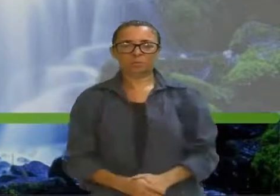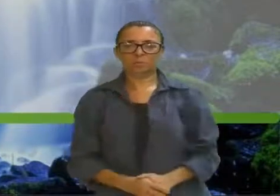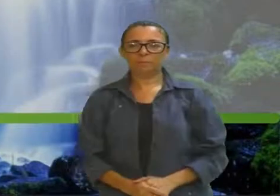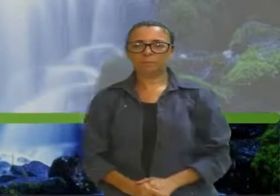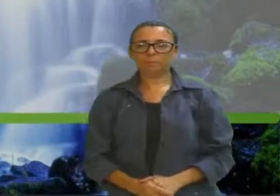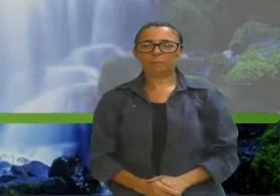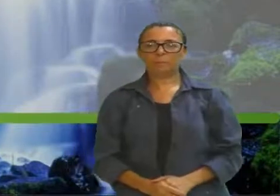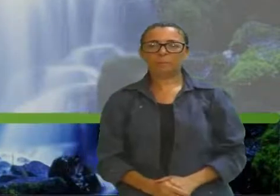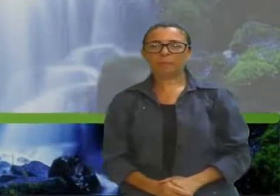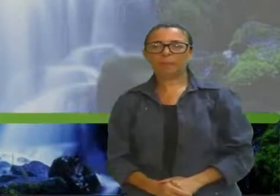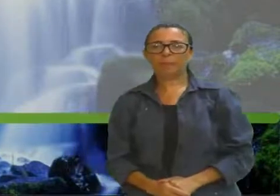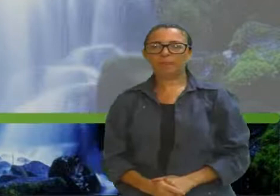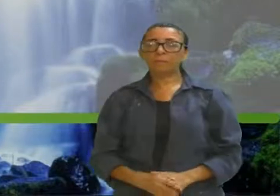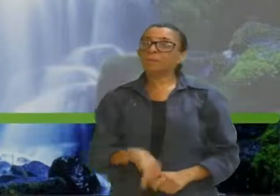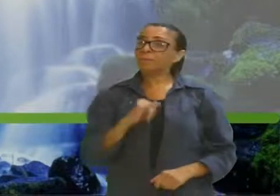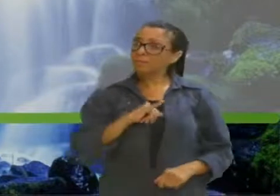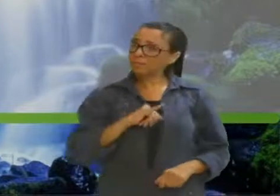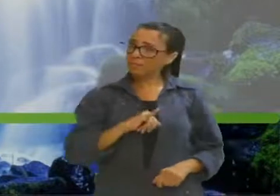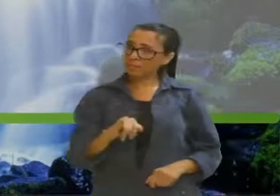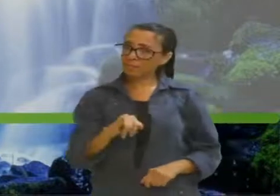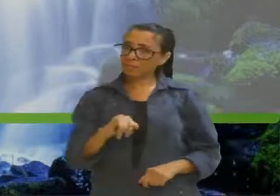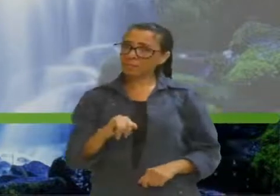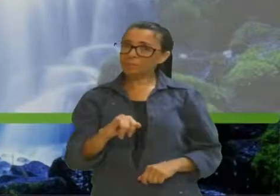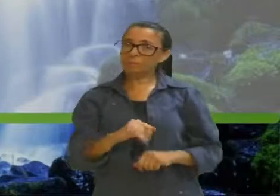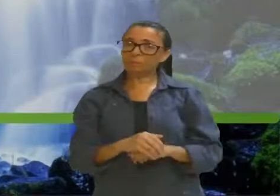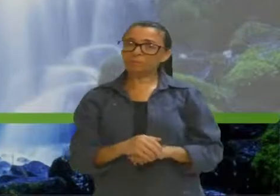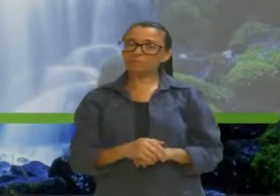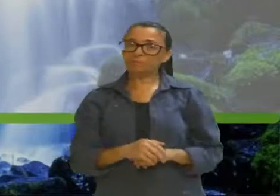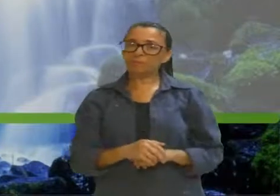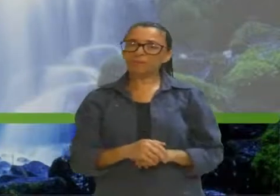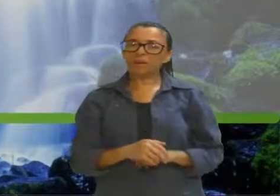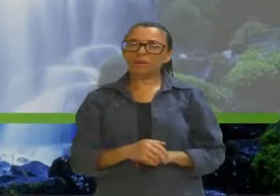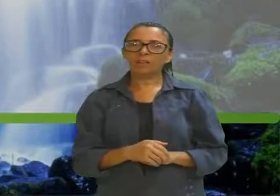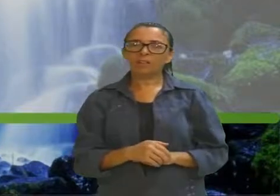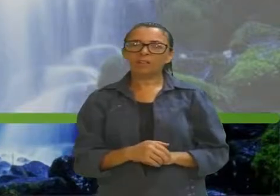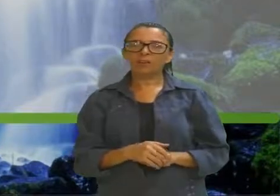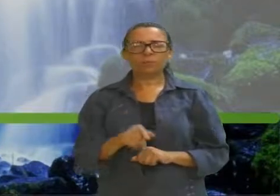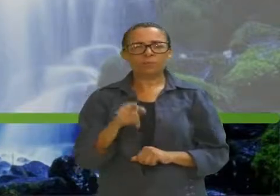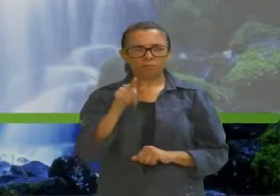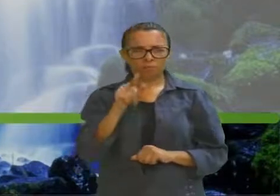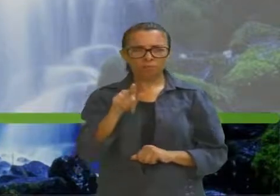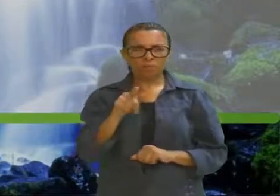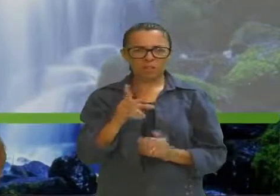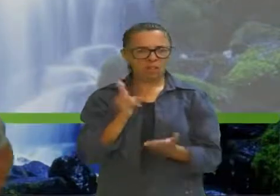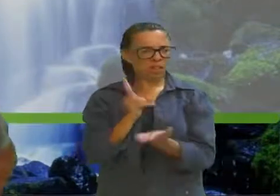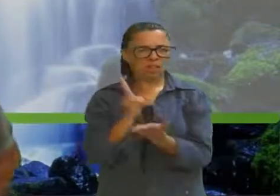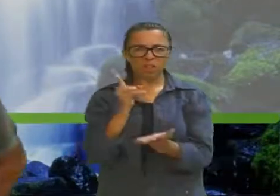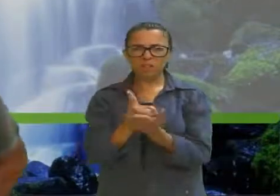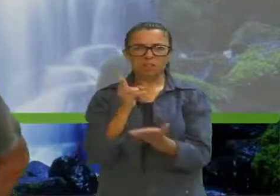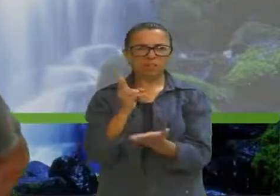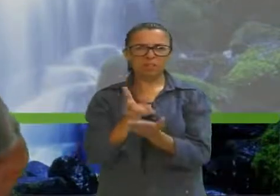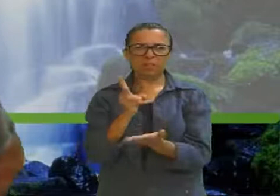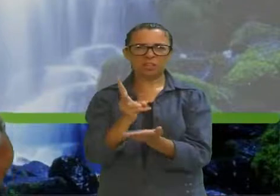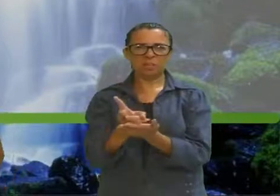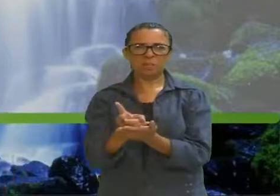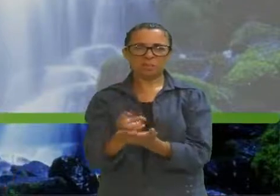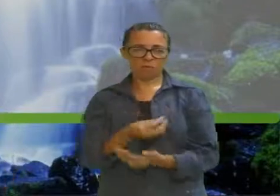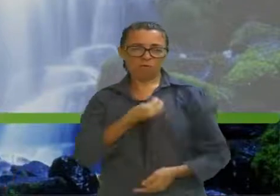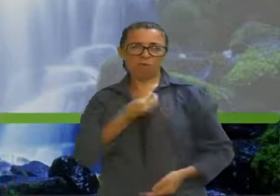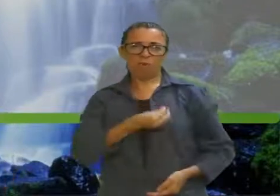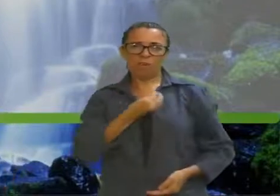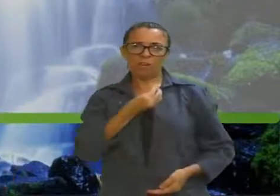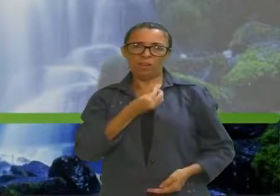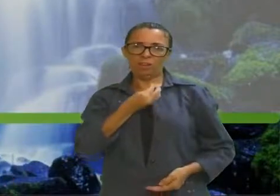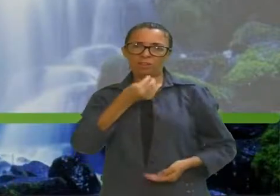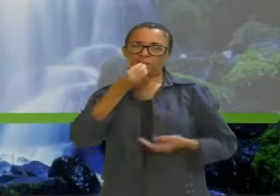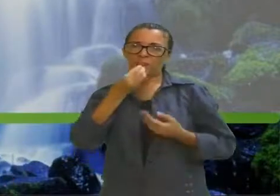A semana que vem, espiritualmente falando, melhor que essa. O mês que vem, melhor que esse mês.